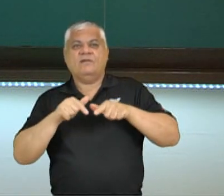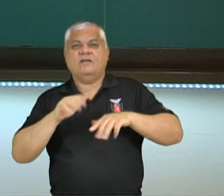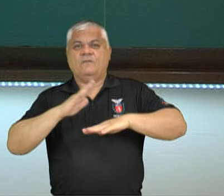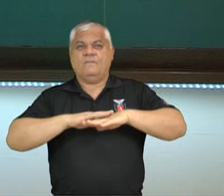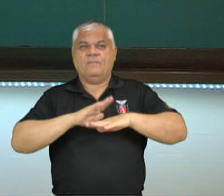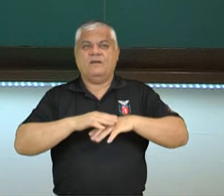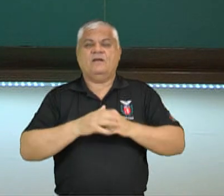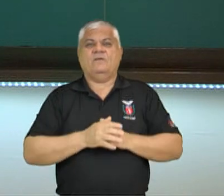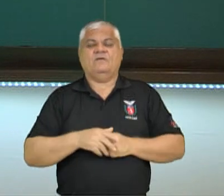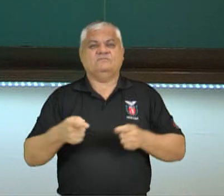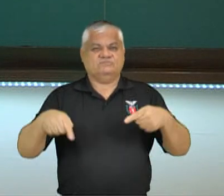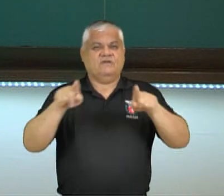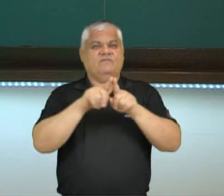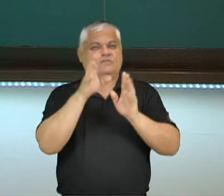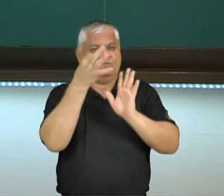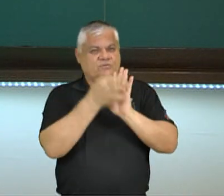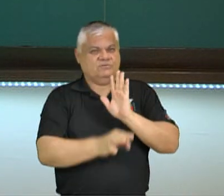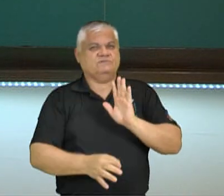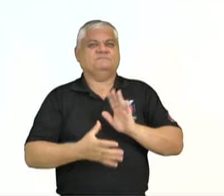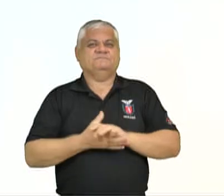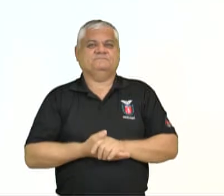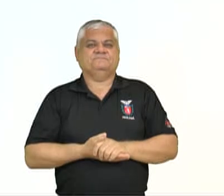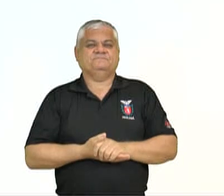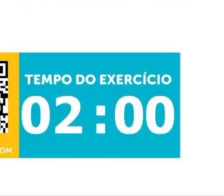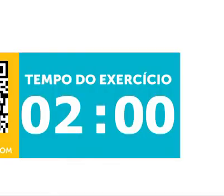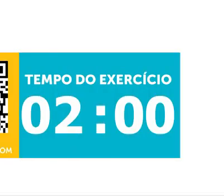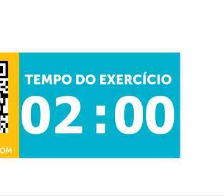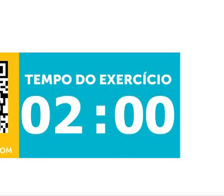sistema fabril, a gente já corrige a nossa atividade.